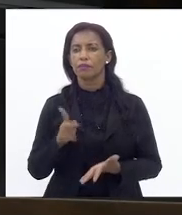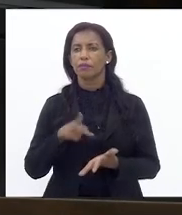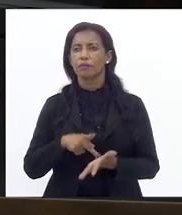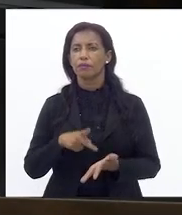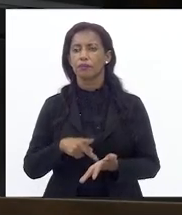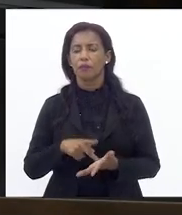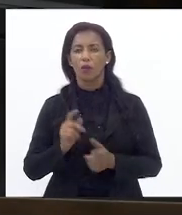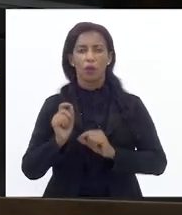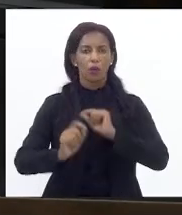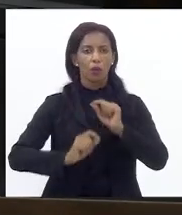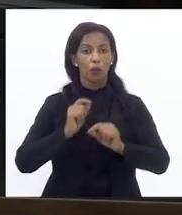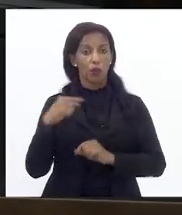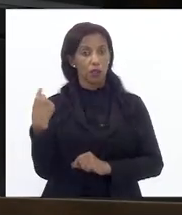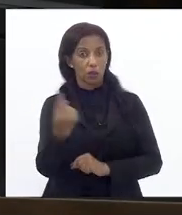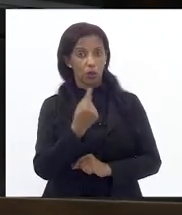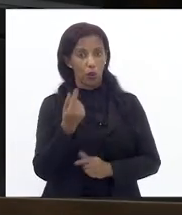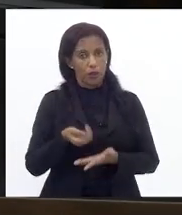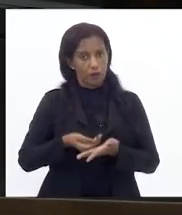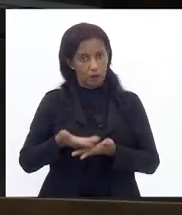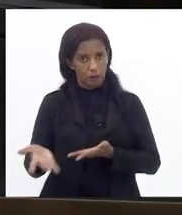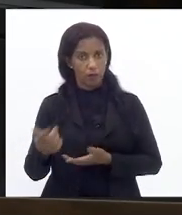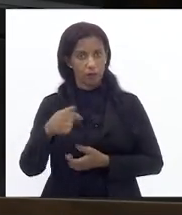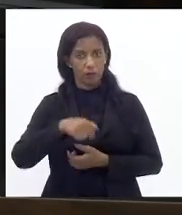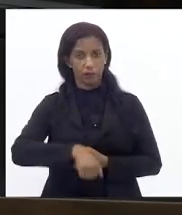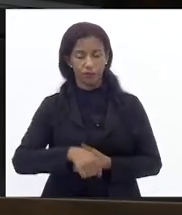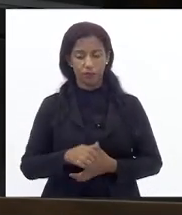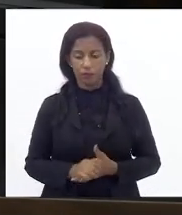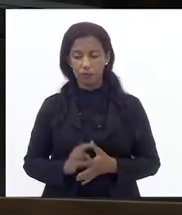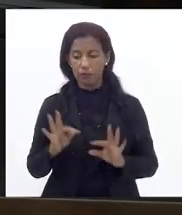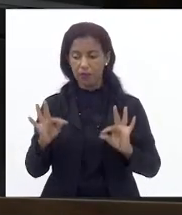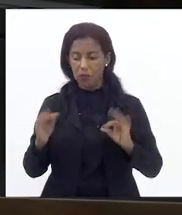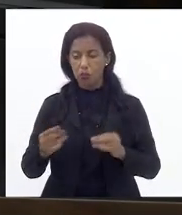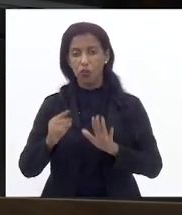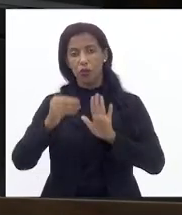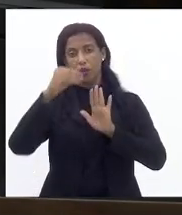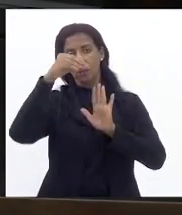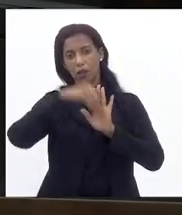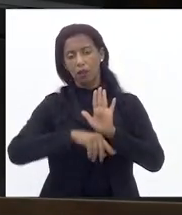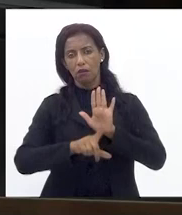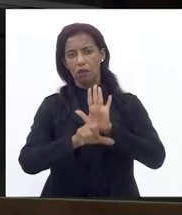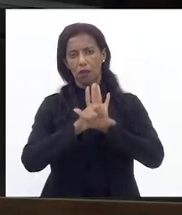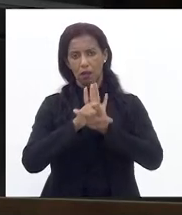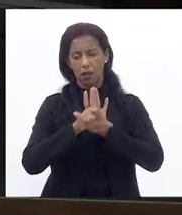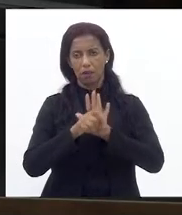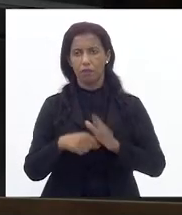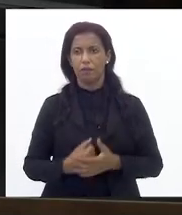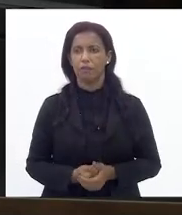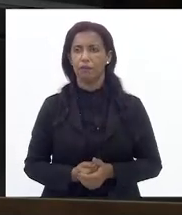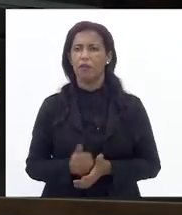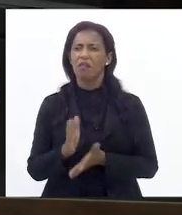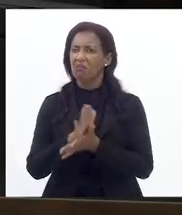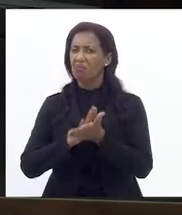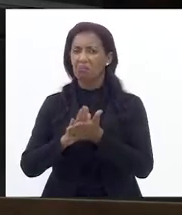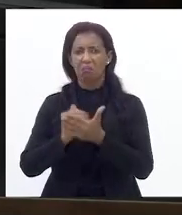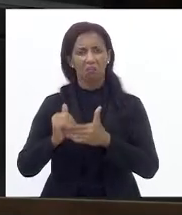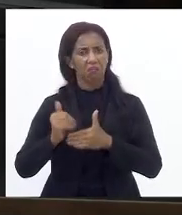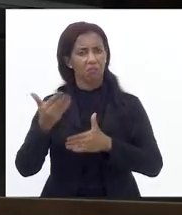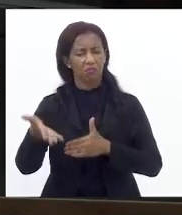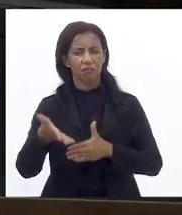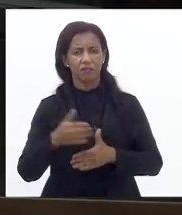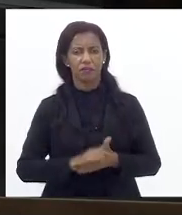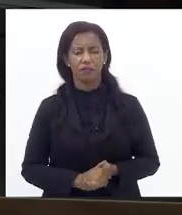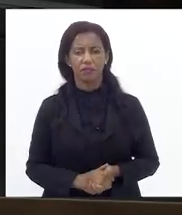realidade o que nós encaminhamos aqui é aquilo que está previsto na lei e nada além disso